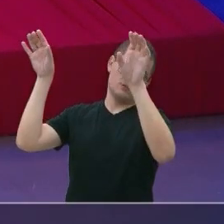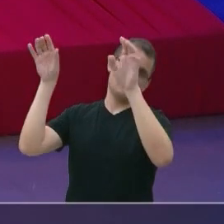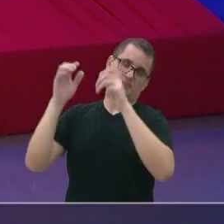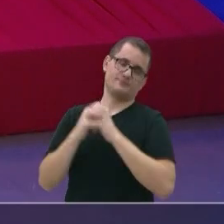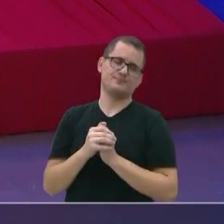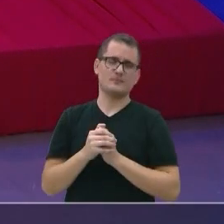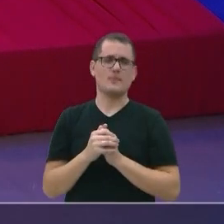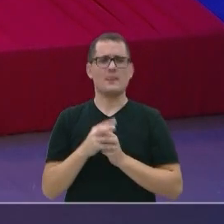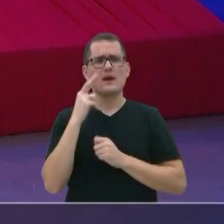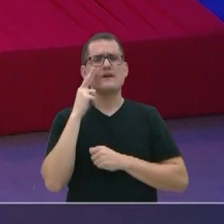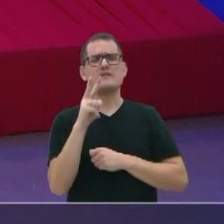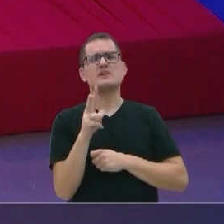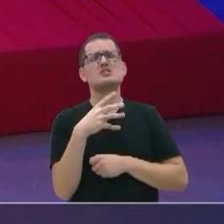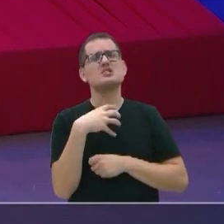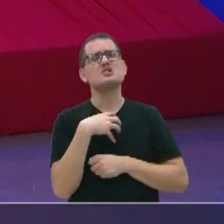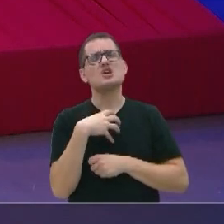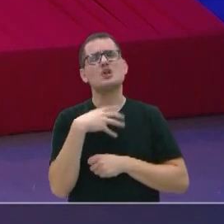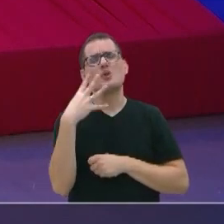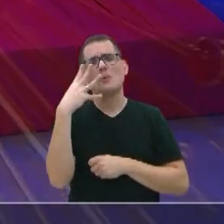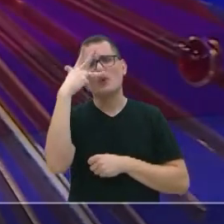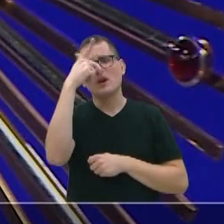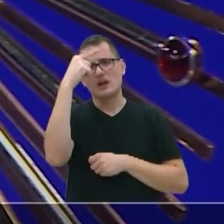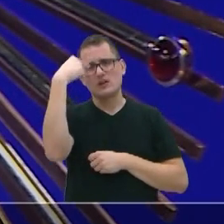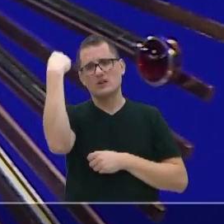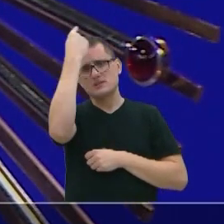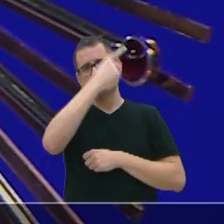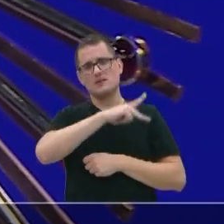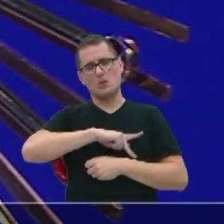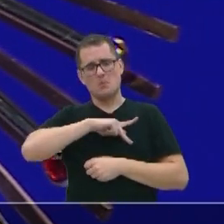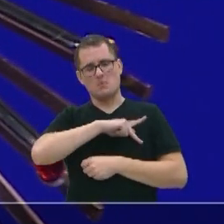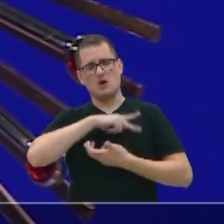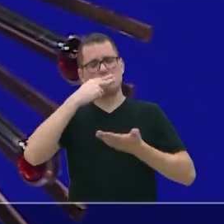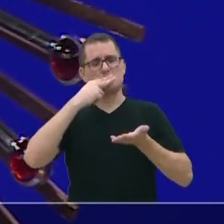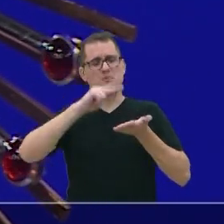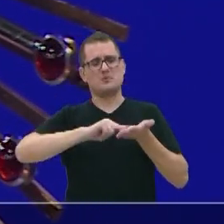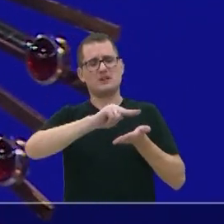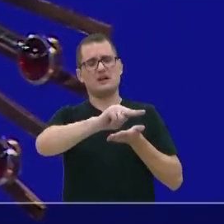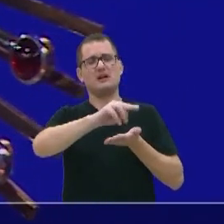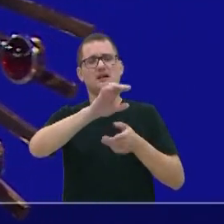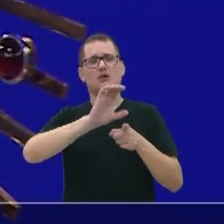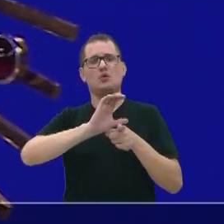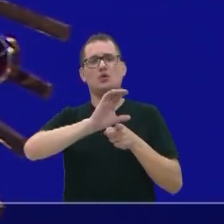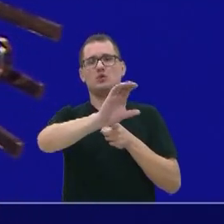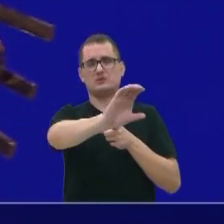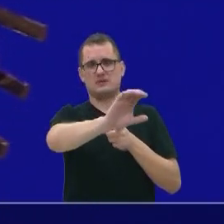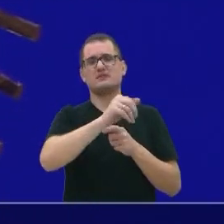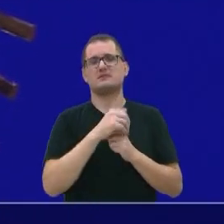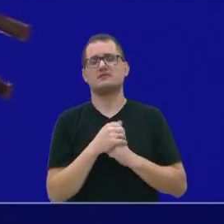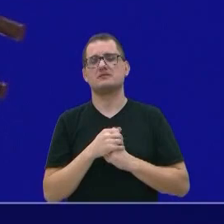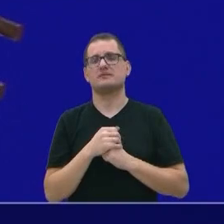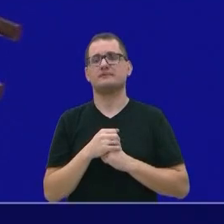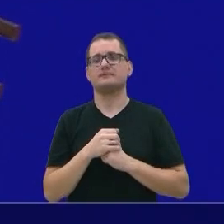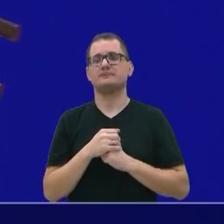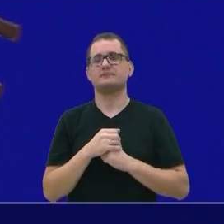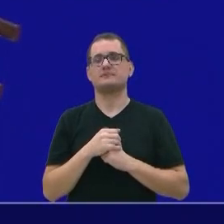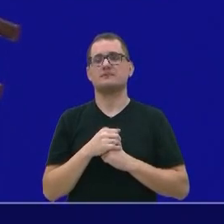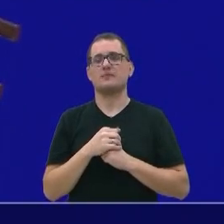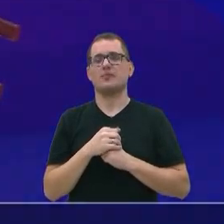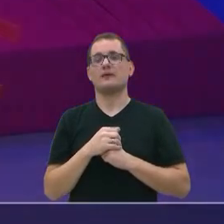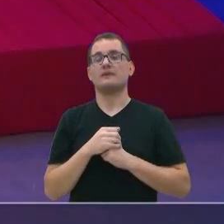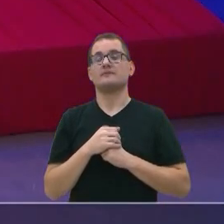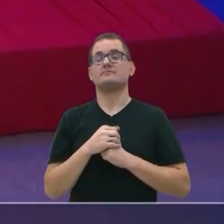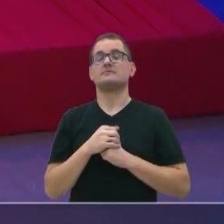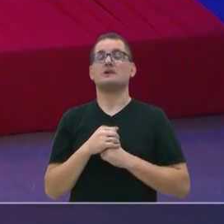Olha que linguagem bonita de São Paulo aos Colossenses. Este afeiçoar